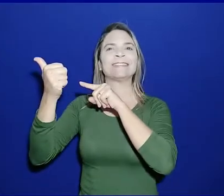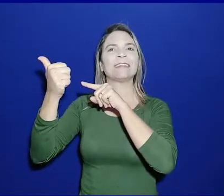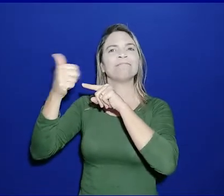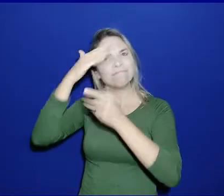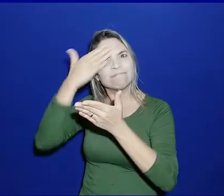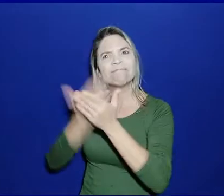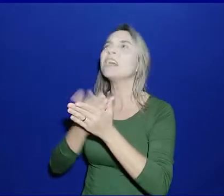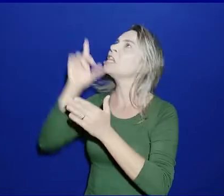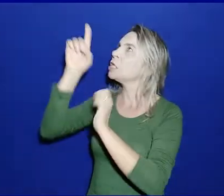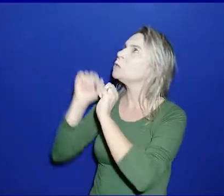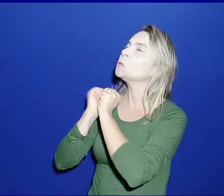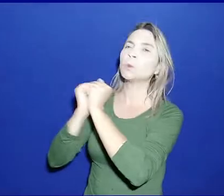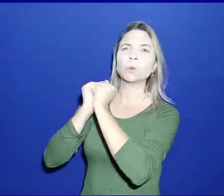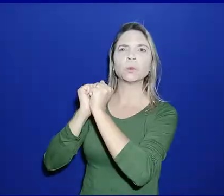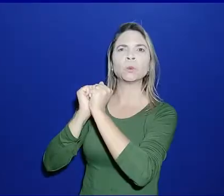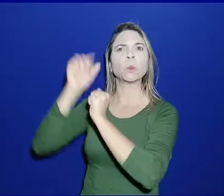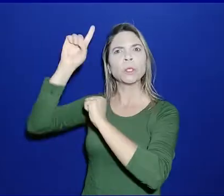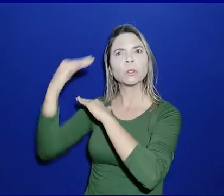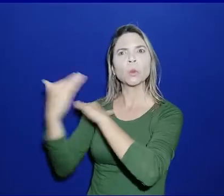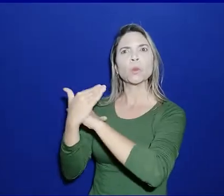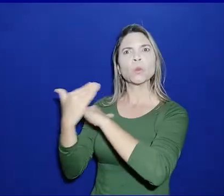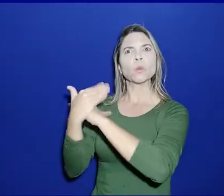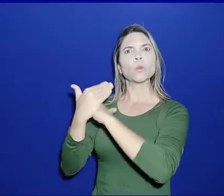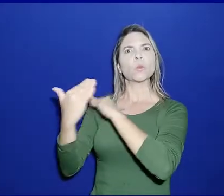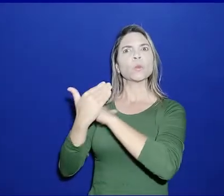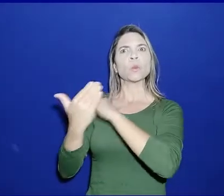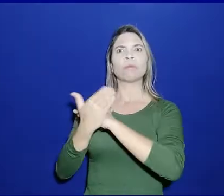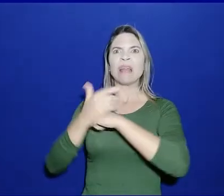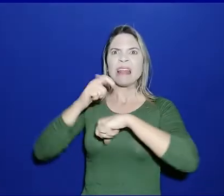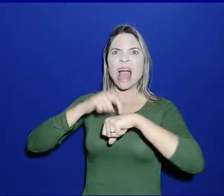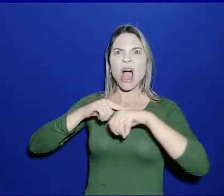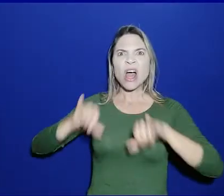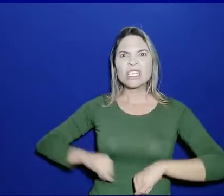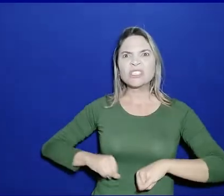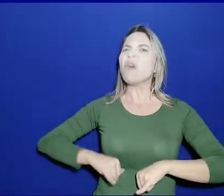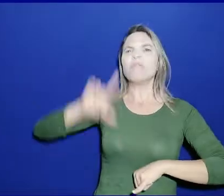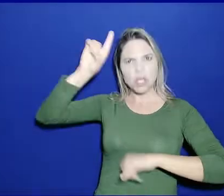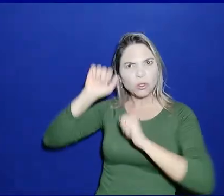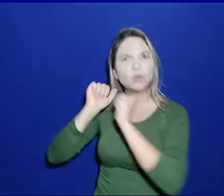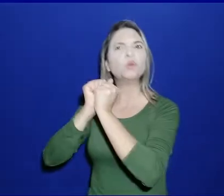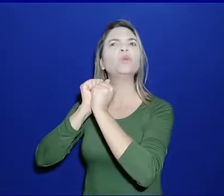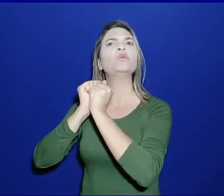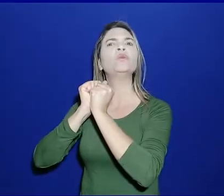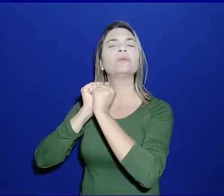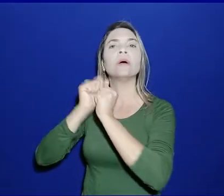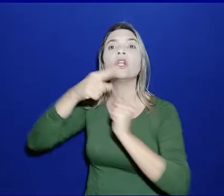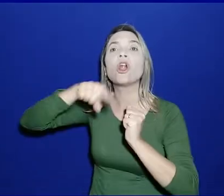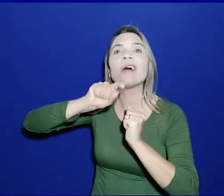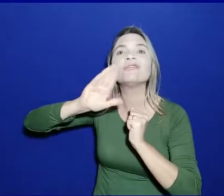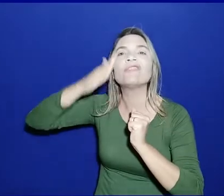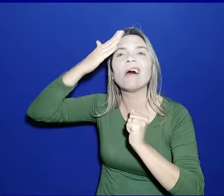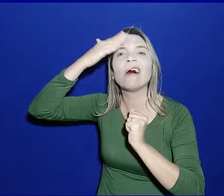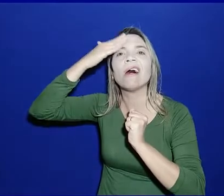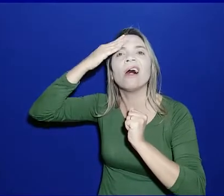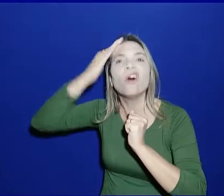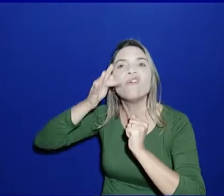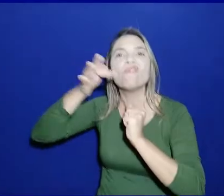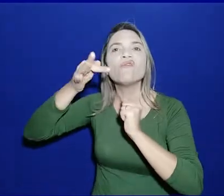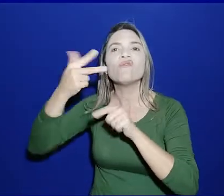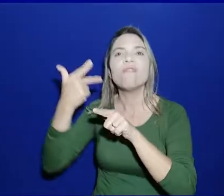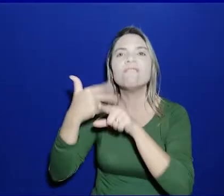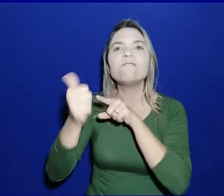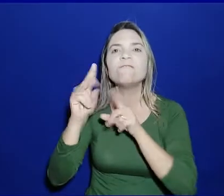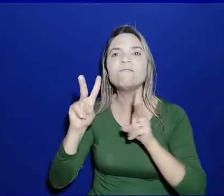angústia, porque Ele é conosco. Socorro bem presente na hora da angústia, mas sabemos que há uma vitória final esperando o